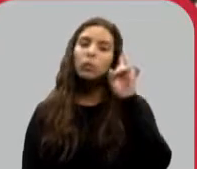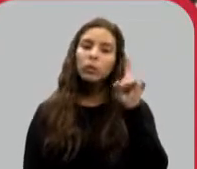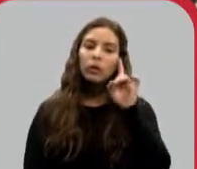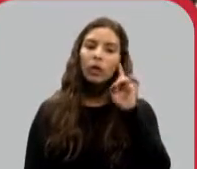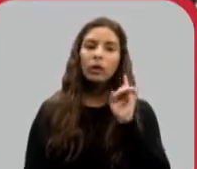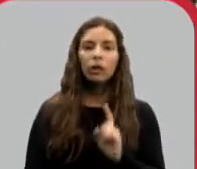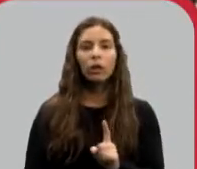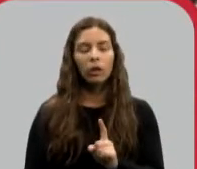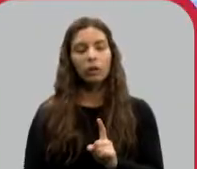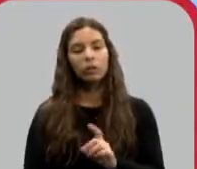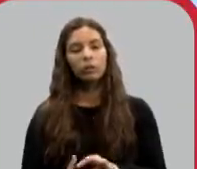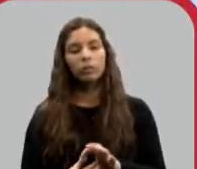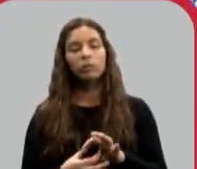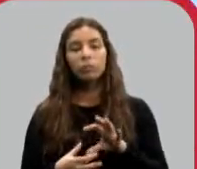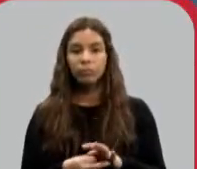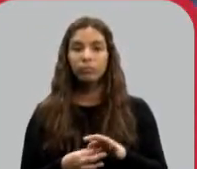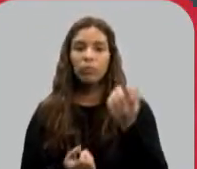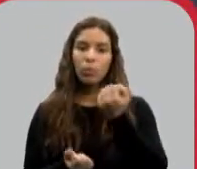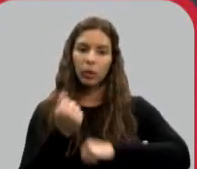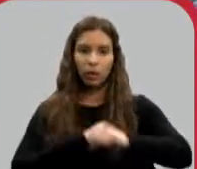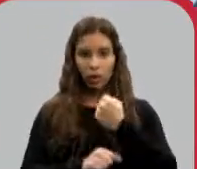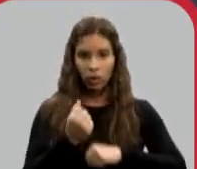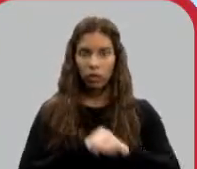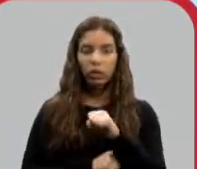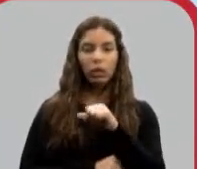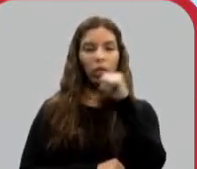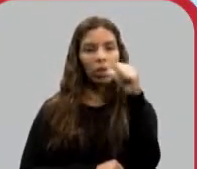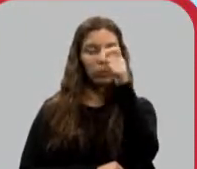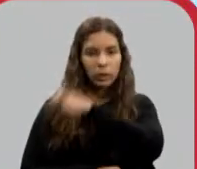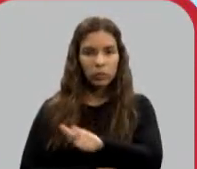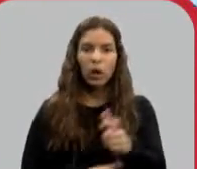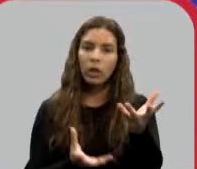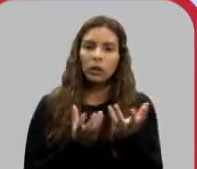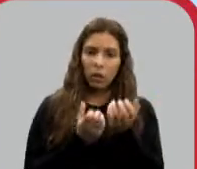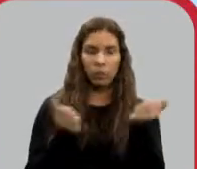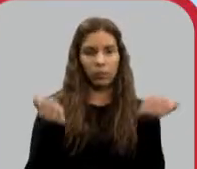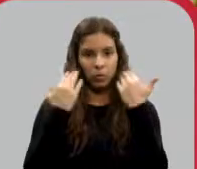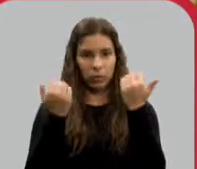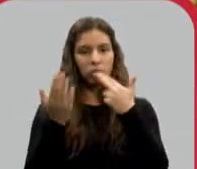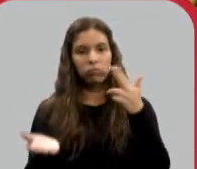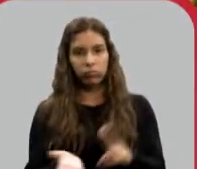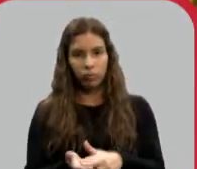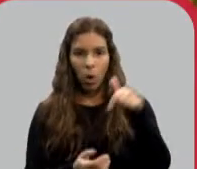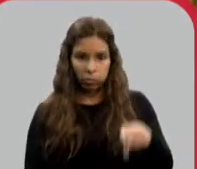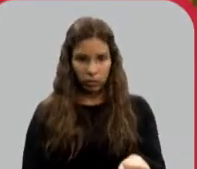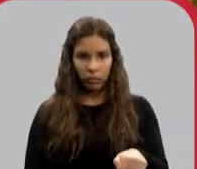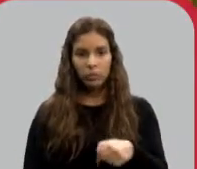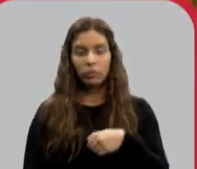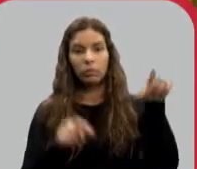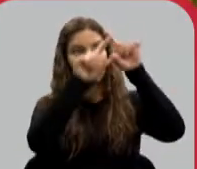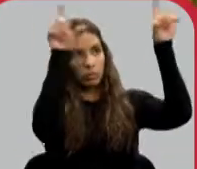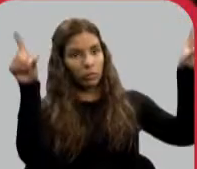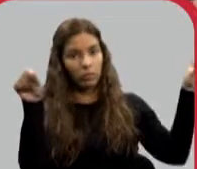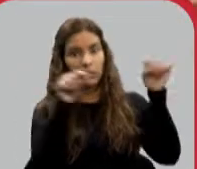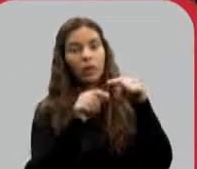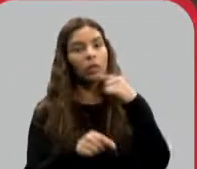O principal, e até uma coisa que nós lançámos na Semana Europeia da Mobilidade, é conseguir que os nossos clientes recebam a informação em real tempo. Nós temos o tempo de